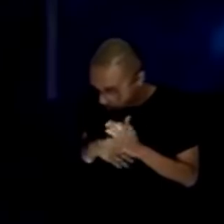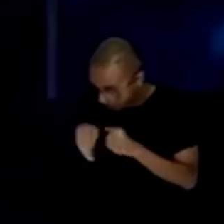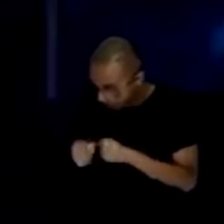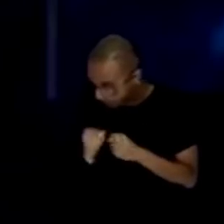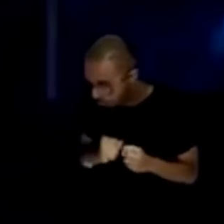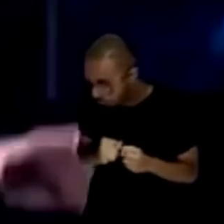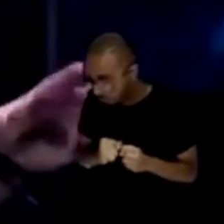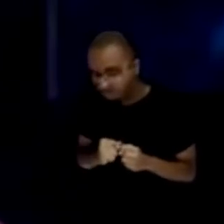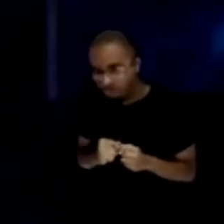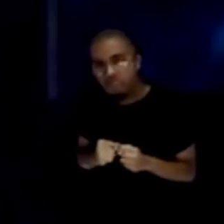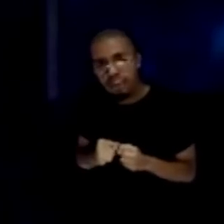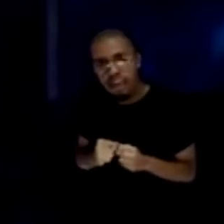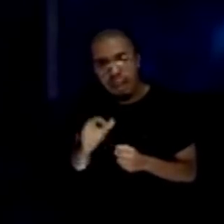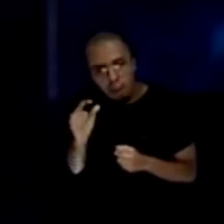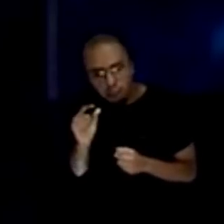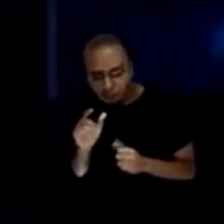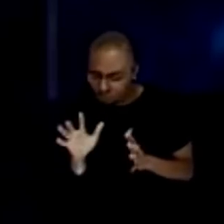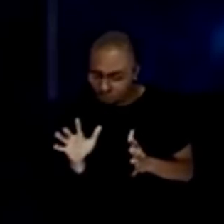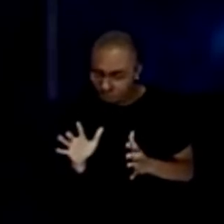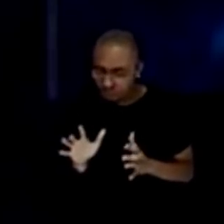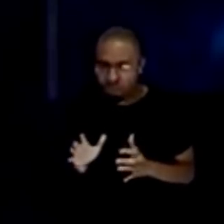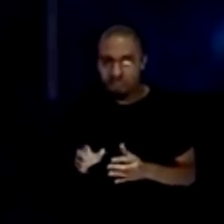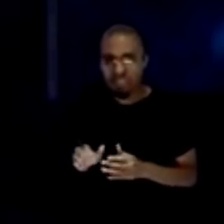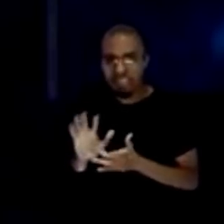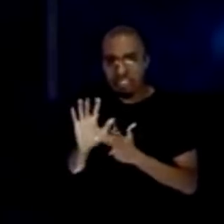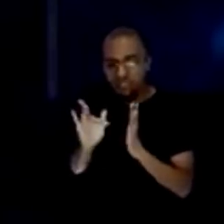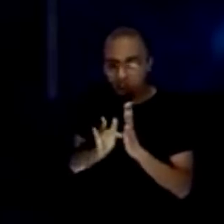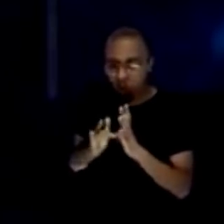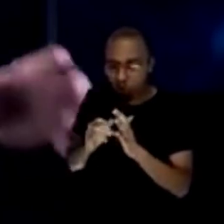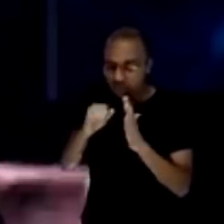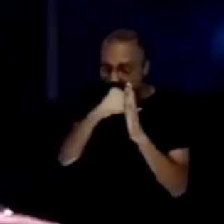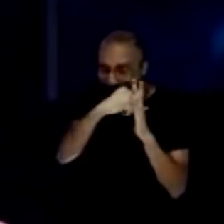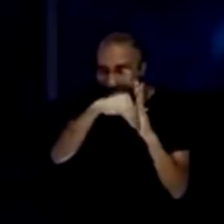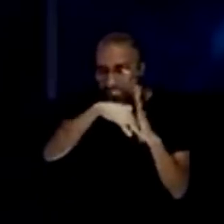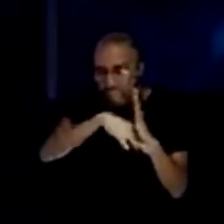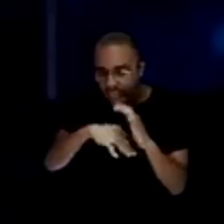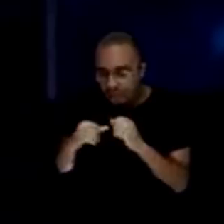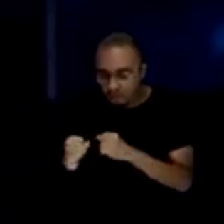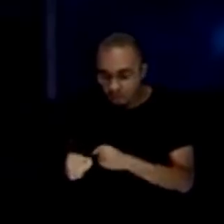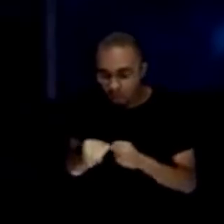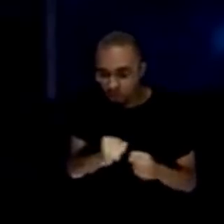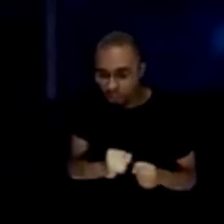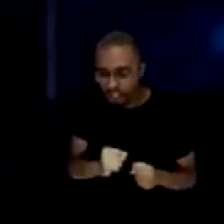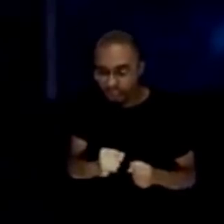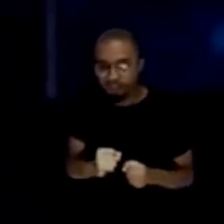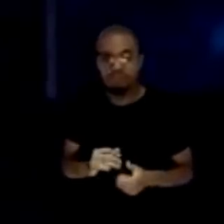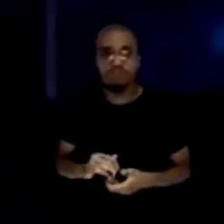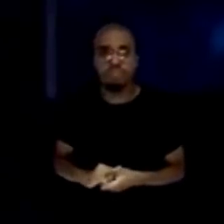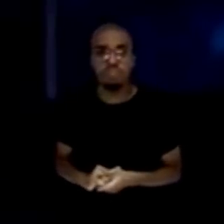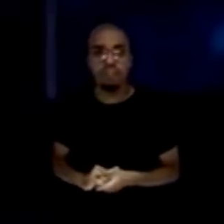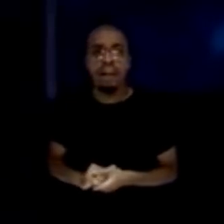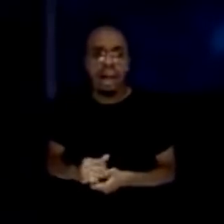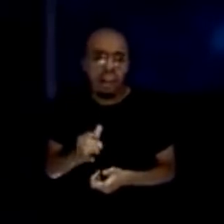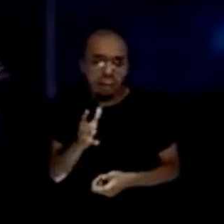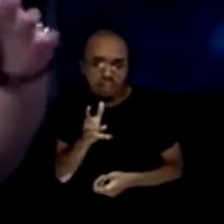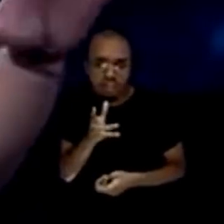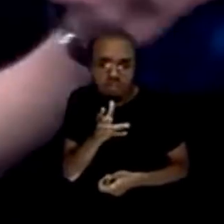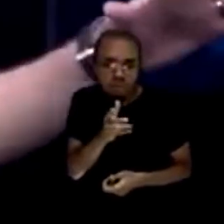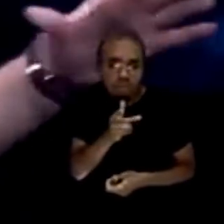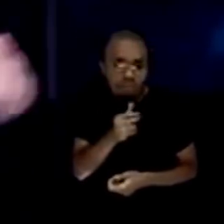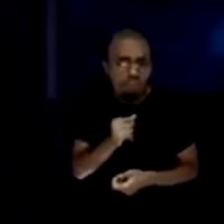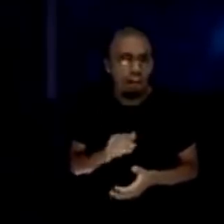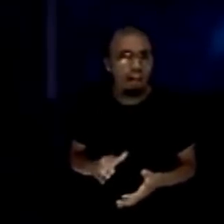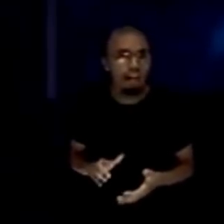gente te desestabilizar, para você sair da empresa, ao invés de você reagir ao que fazem, coloca a mão na boca, ainda que ninguém perceba, e no